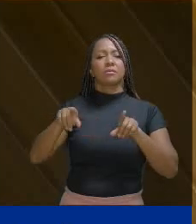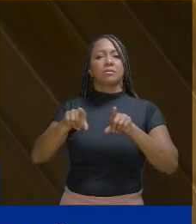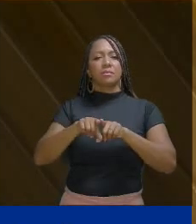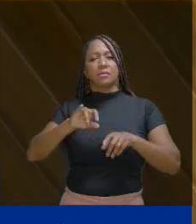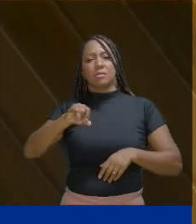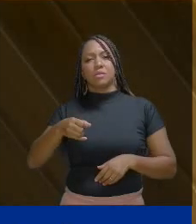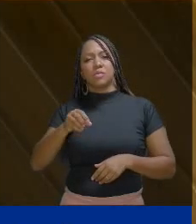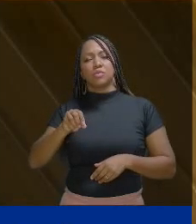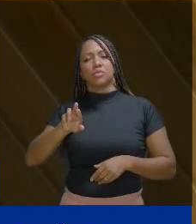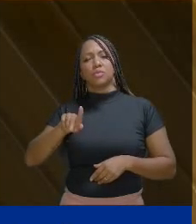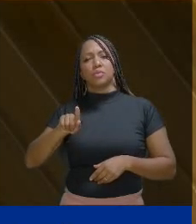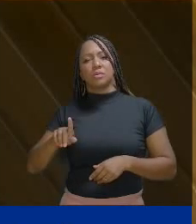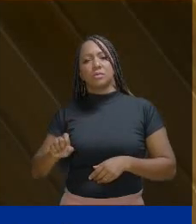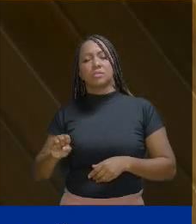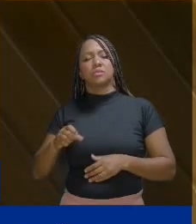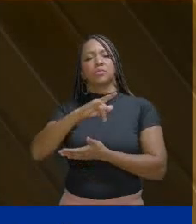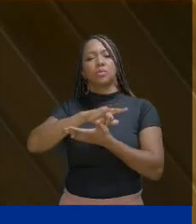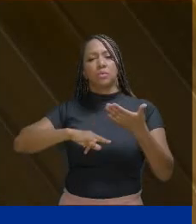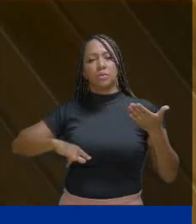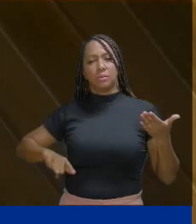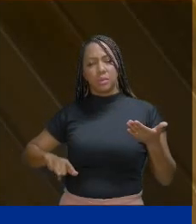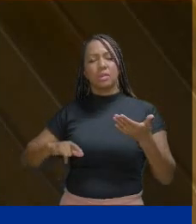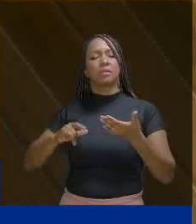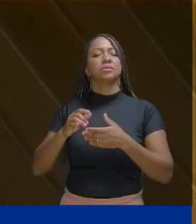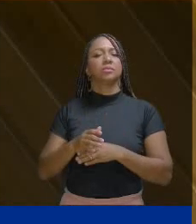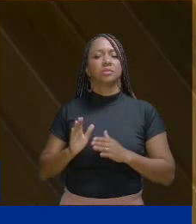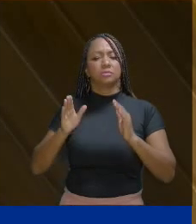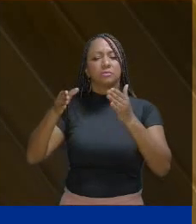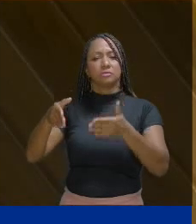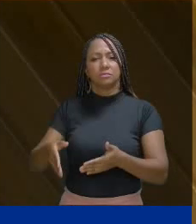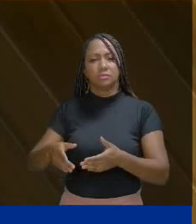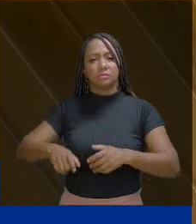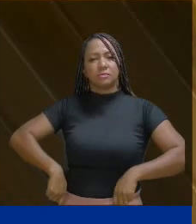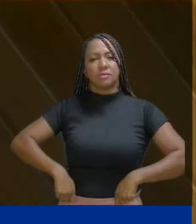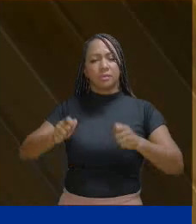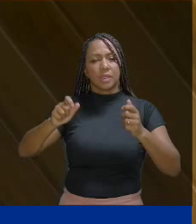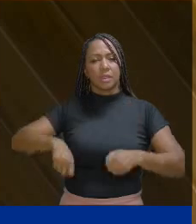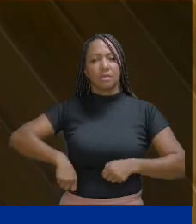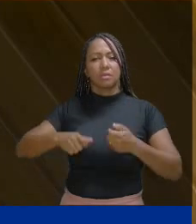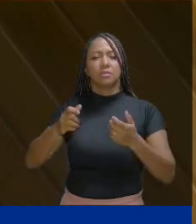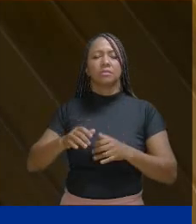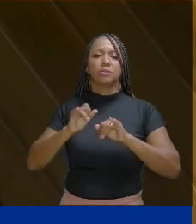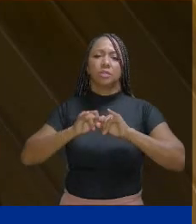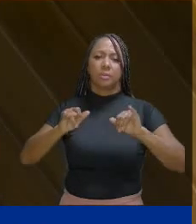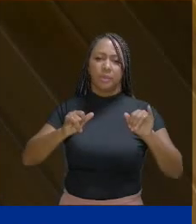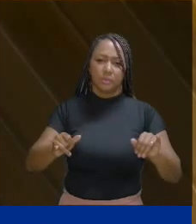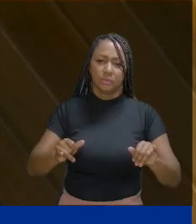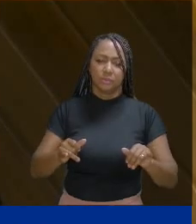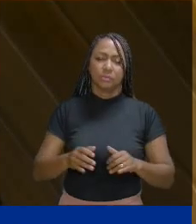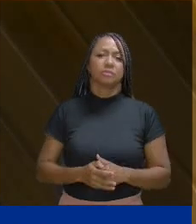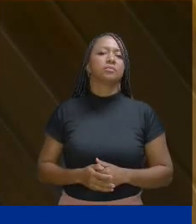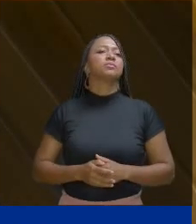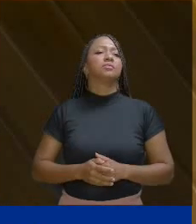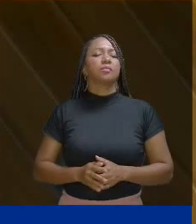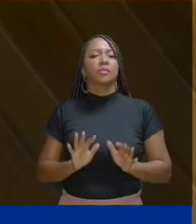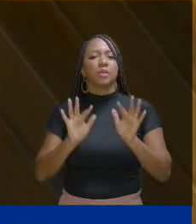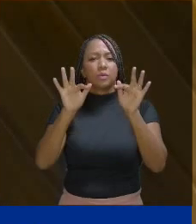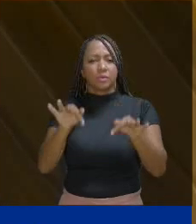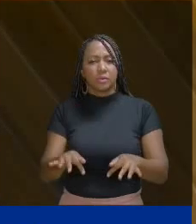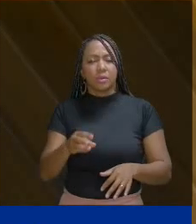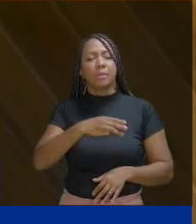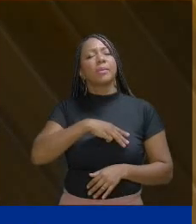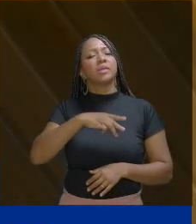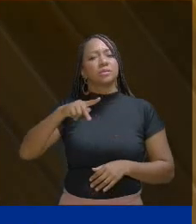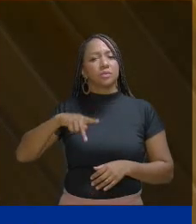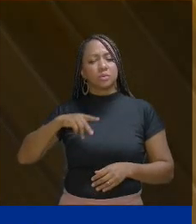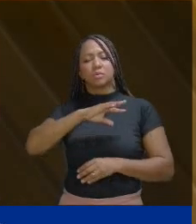candidato Jorge Amanajás e documentos relacionados a despesas de campanha. Nas alegações finais, o